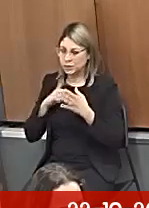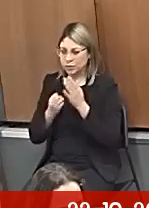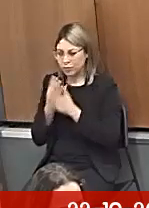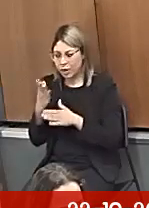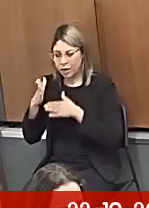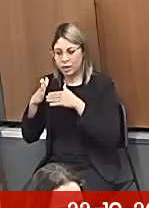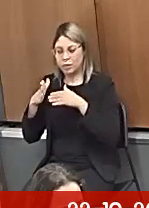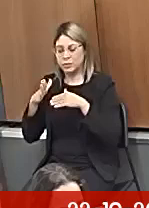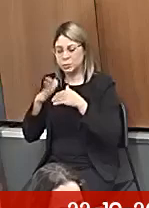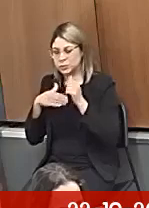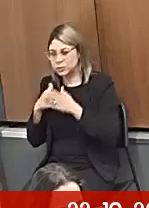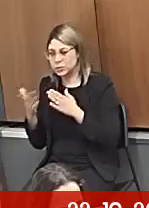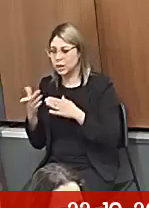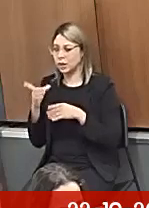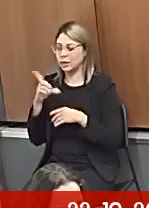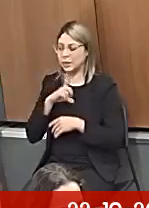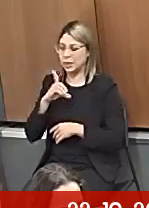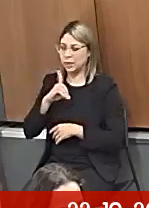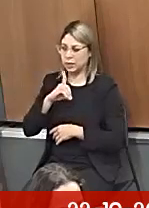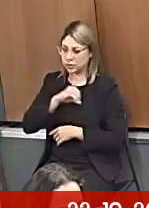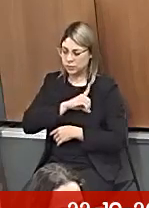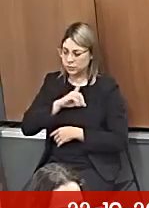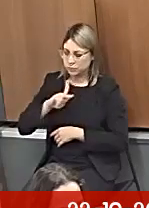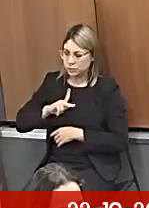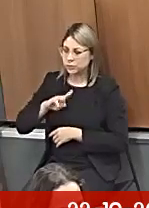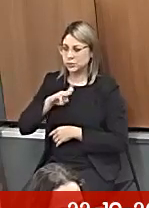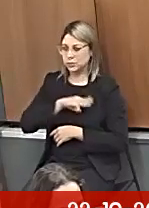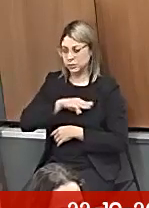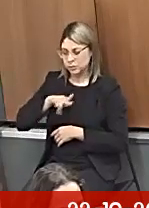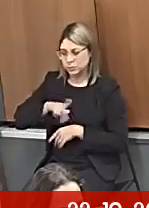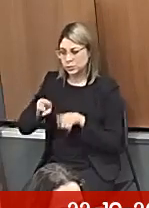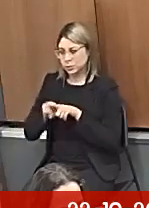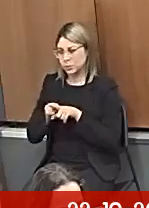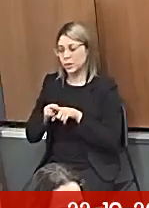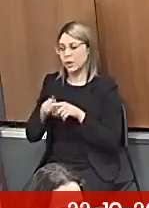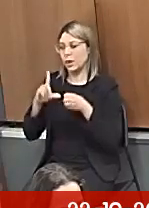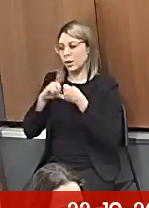coordenado pela Defensoria Pública e pelo Ministério Público. O artigo